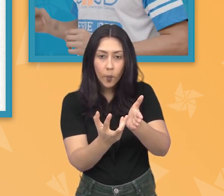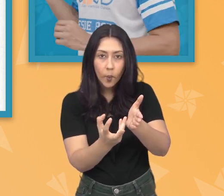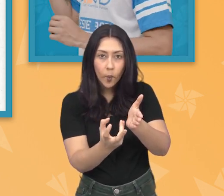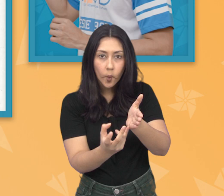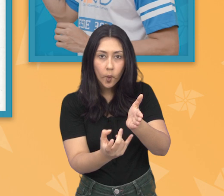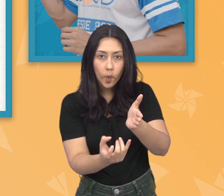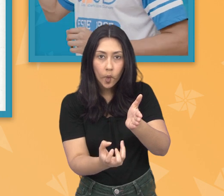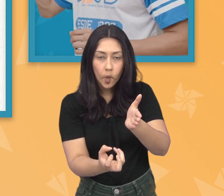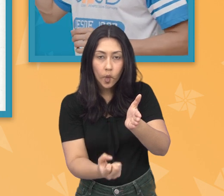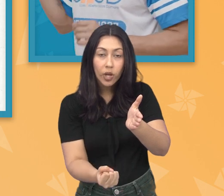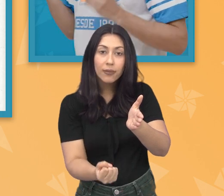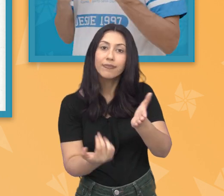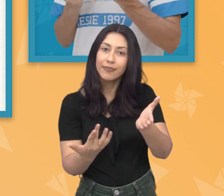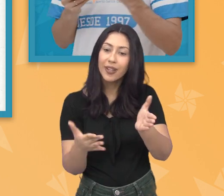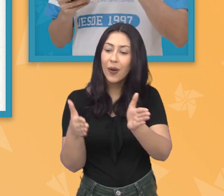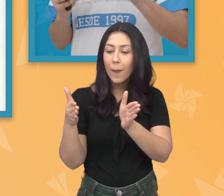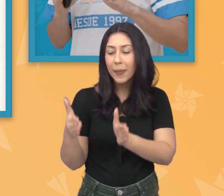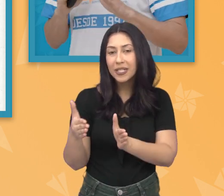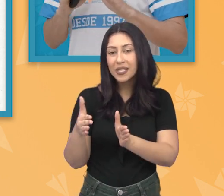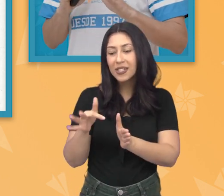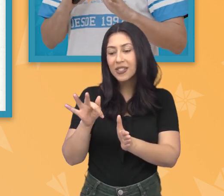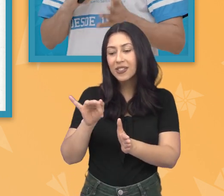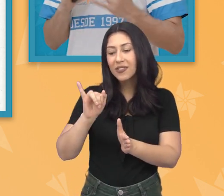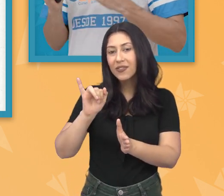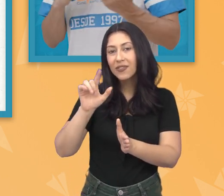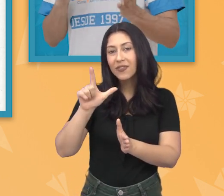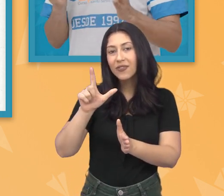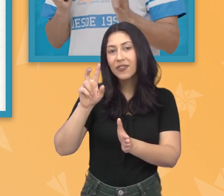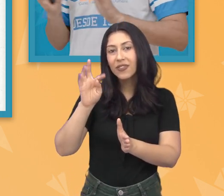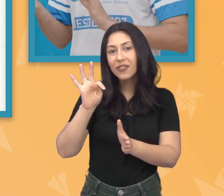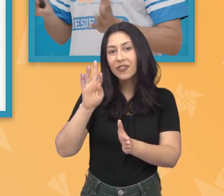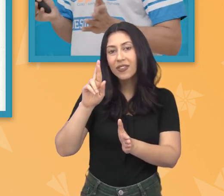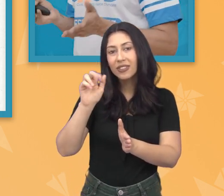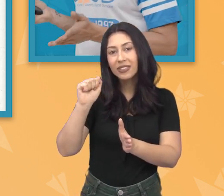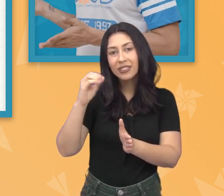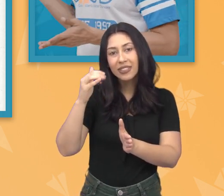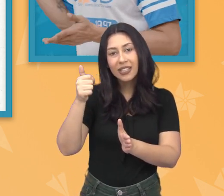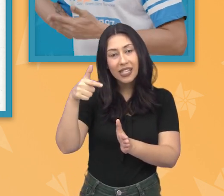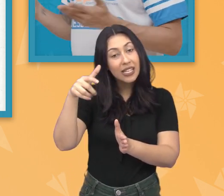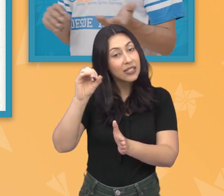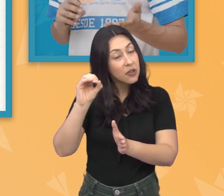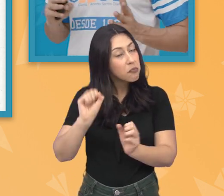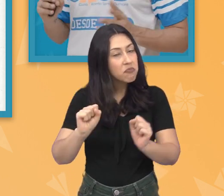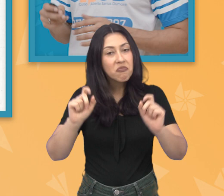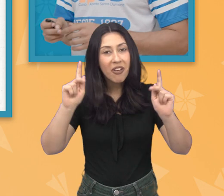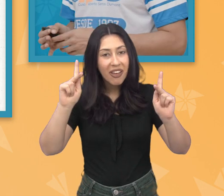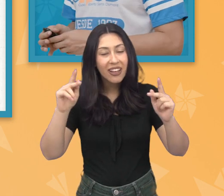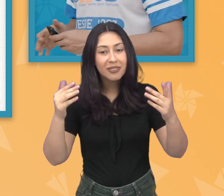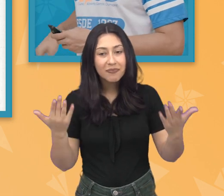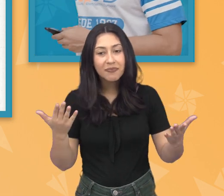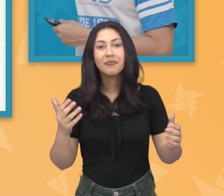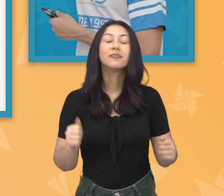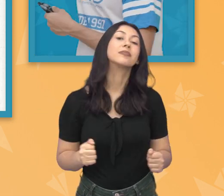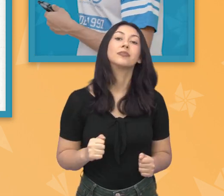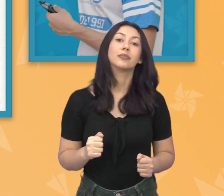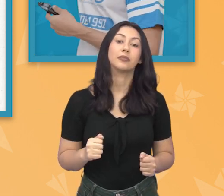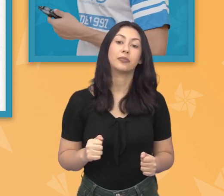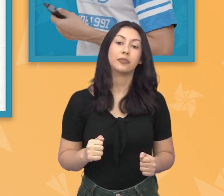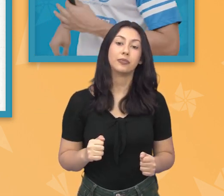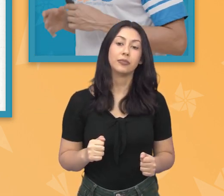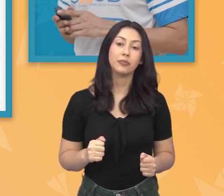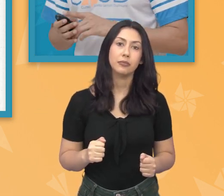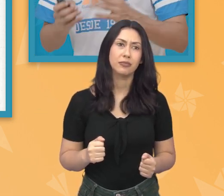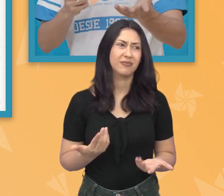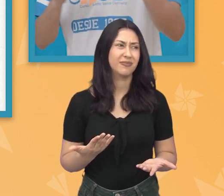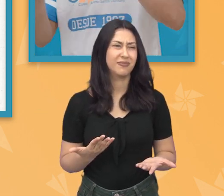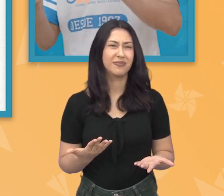na caixinha do supermercado como filtro. Então isso aí já fala pra gente o quê? É uma filtração, ok? Como a gente viu aqui que não tem,